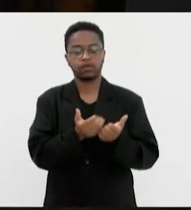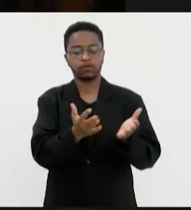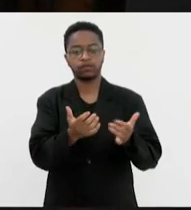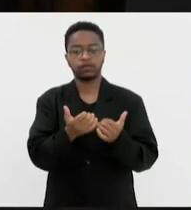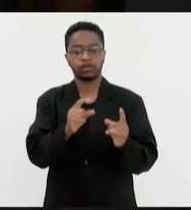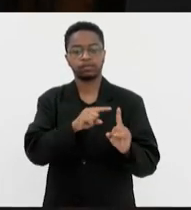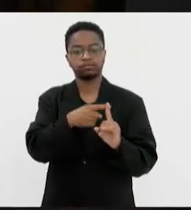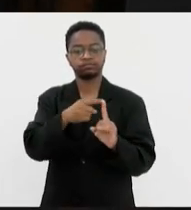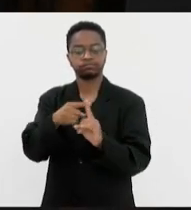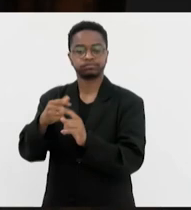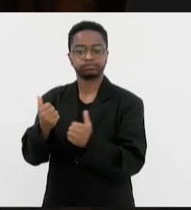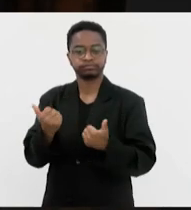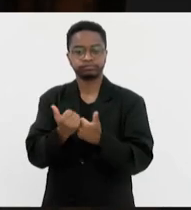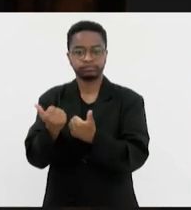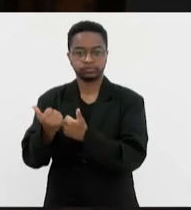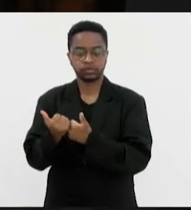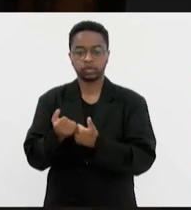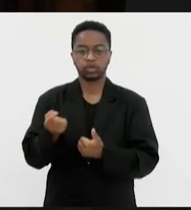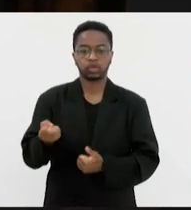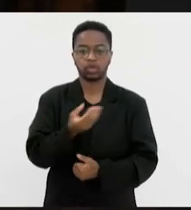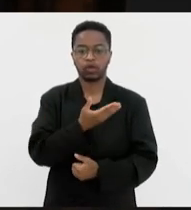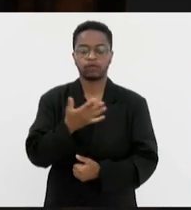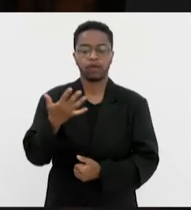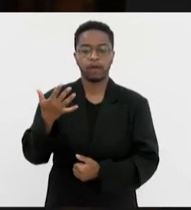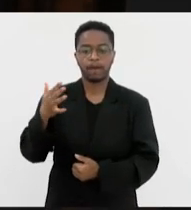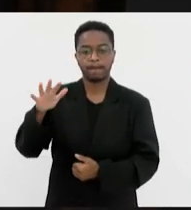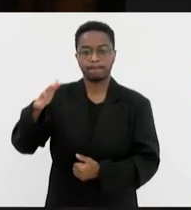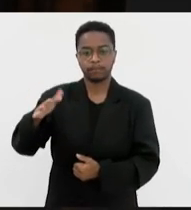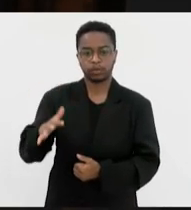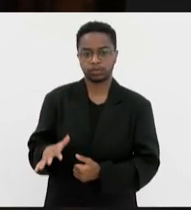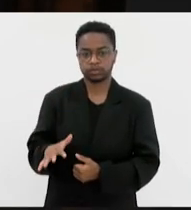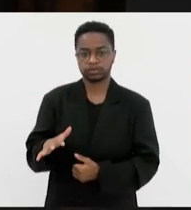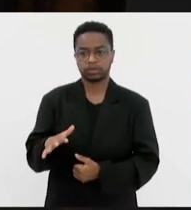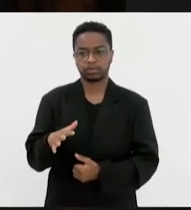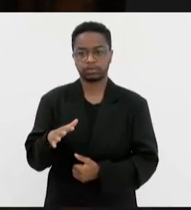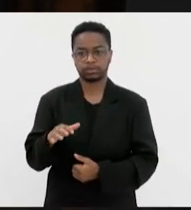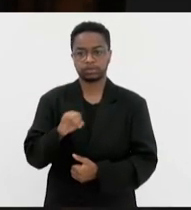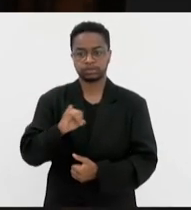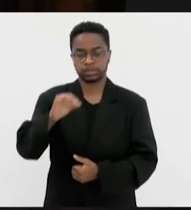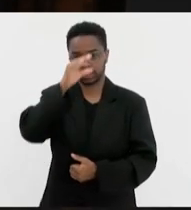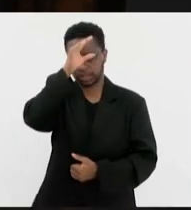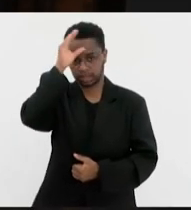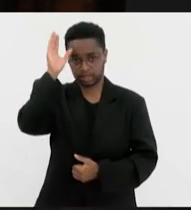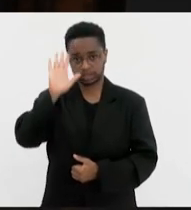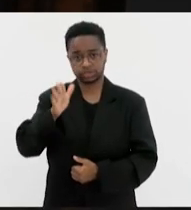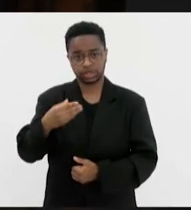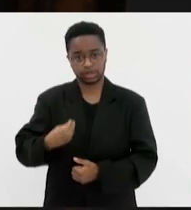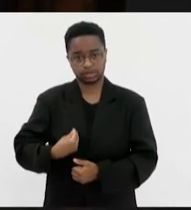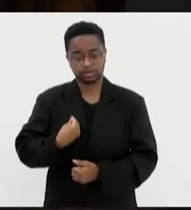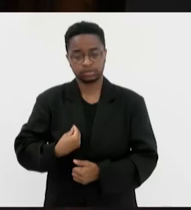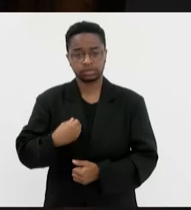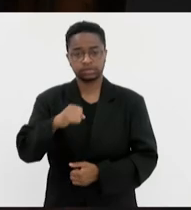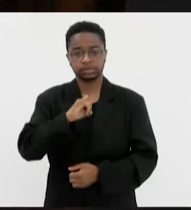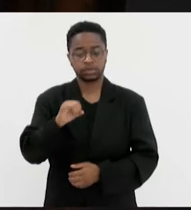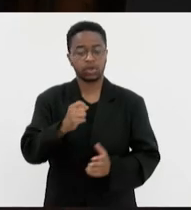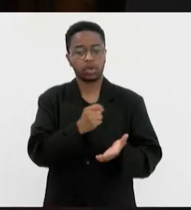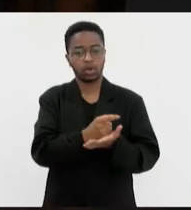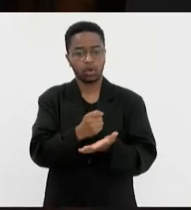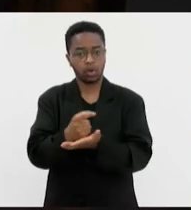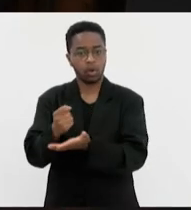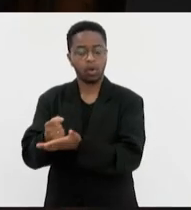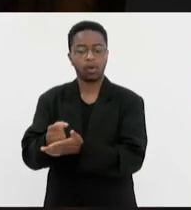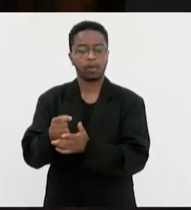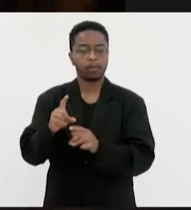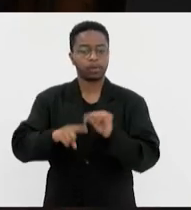novas promoções a clientes preexistentes, a todo consumidor de serviço contínuo na forma